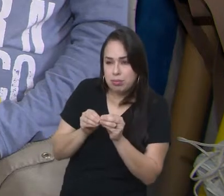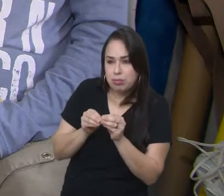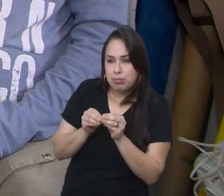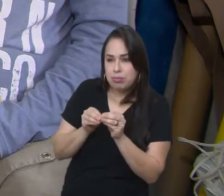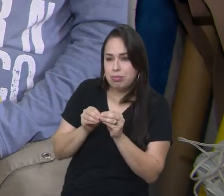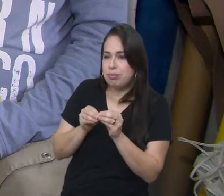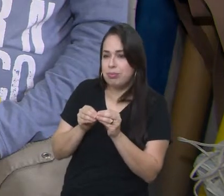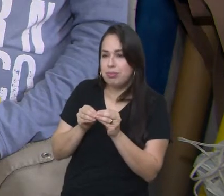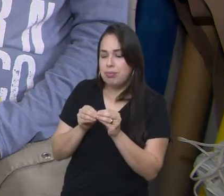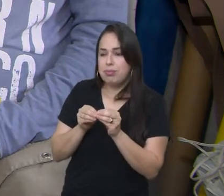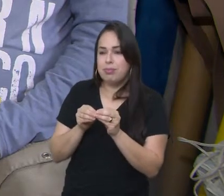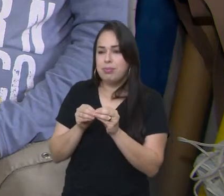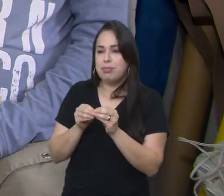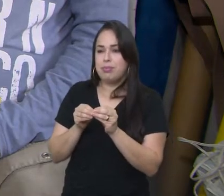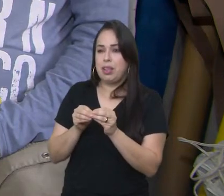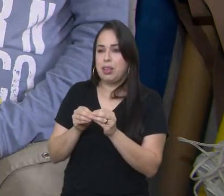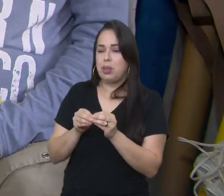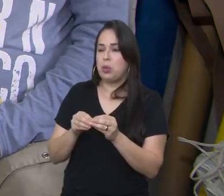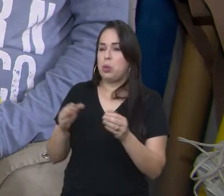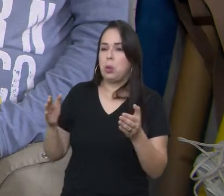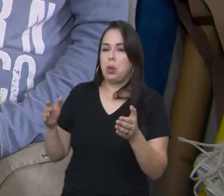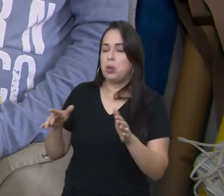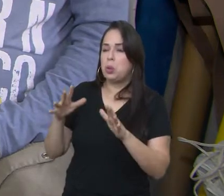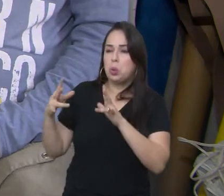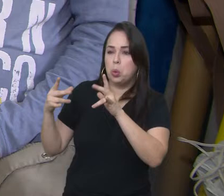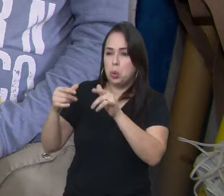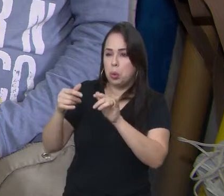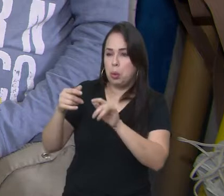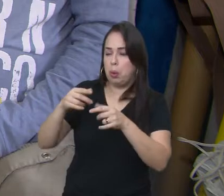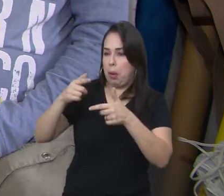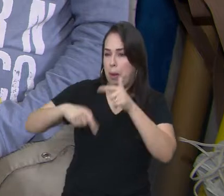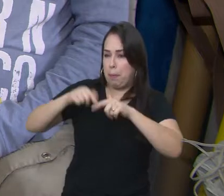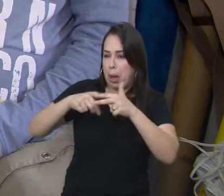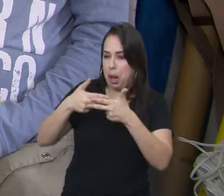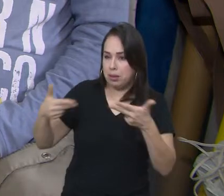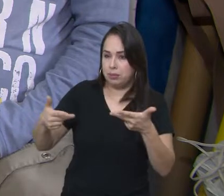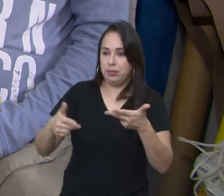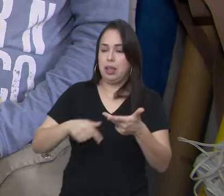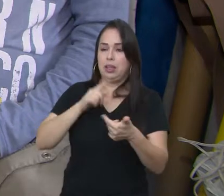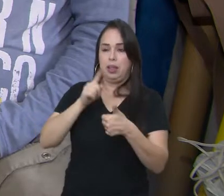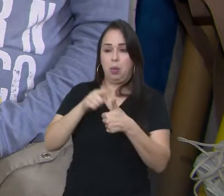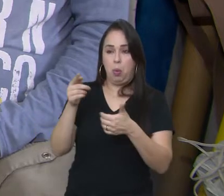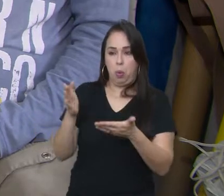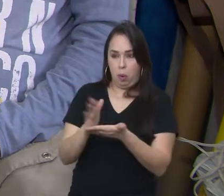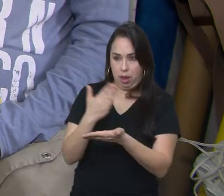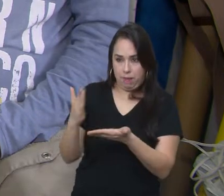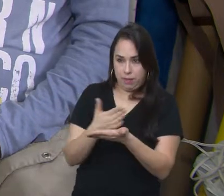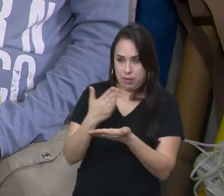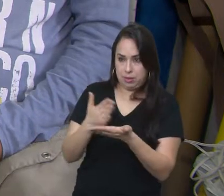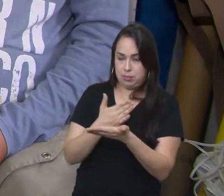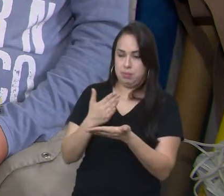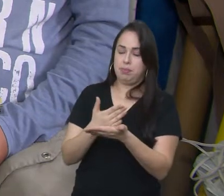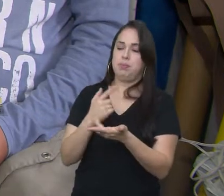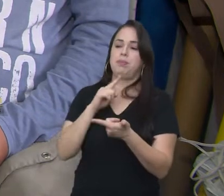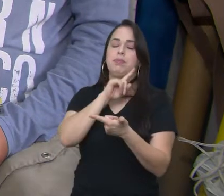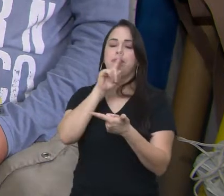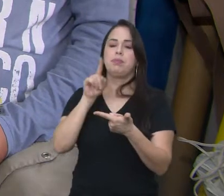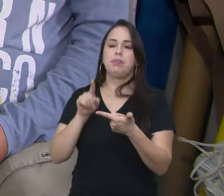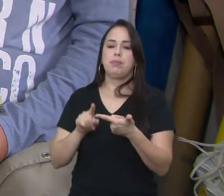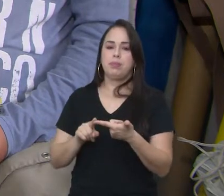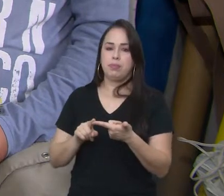sobre tudo que você tem, né, desses produtos, você tem os livros, né? Dá para